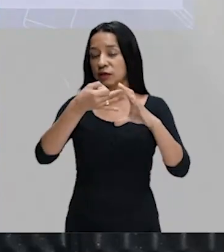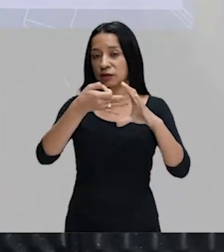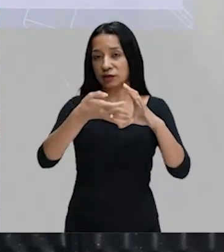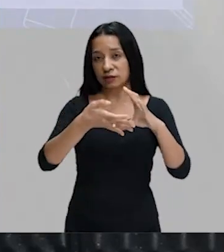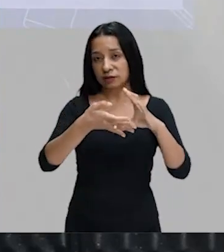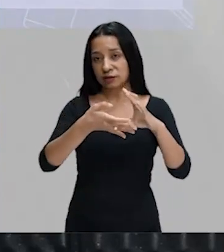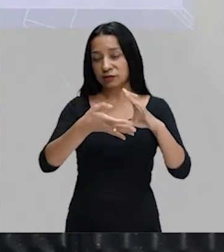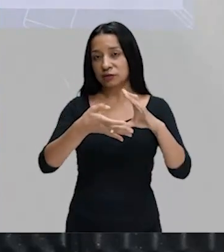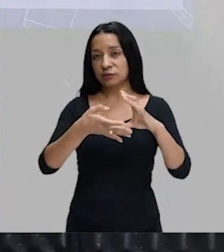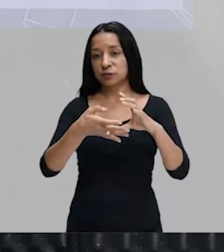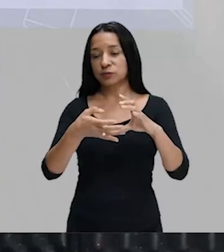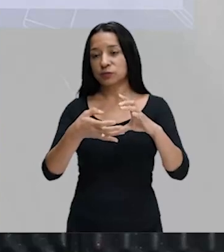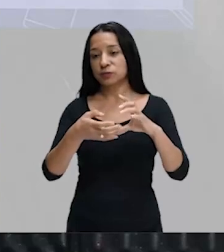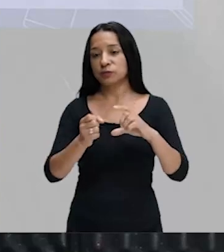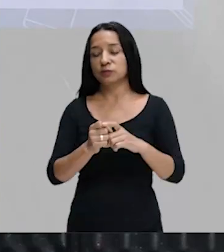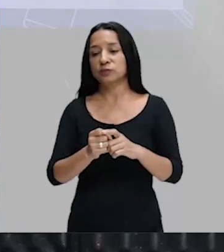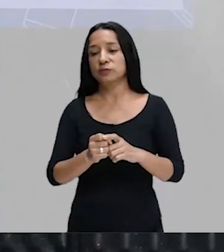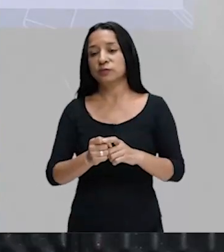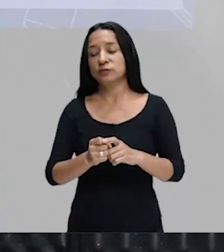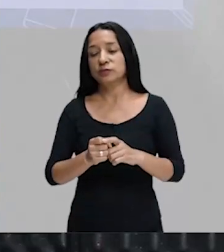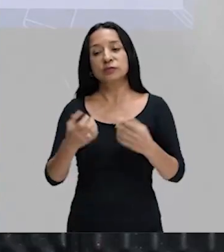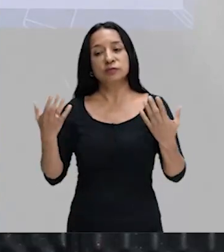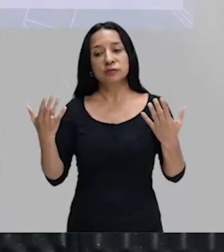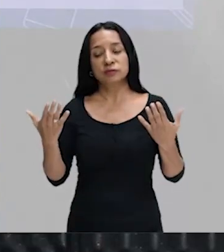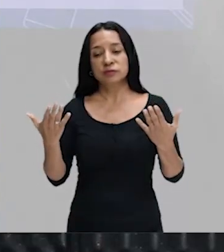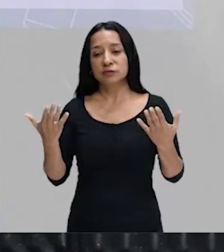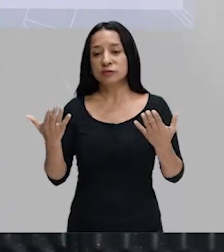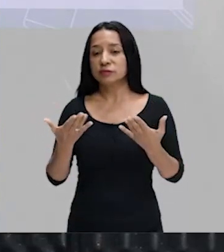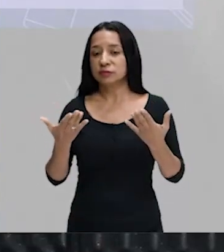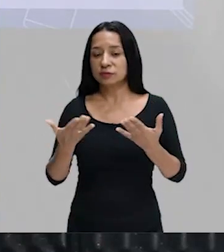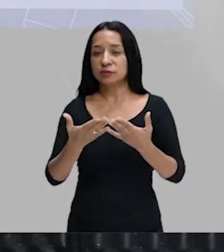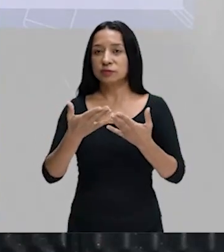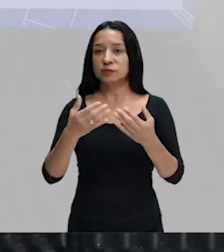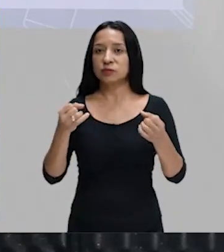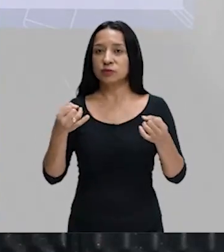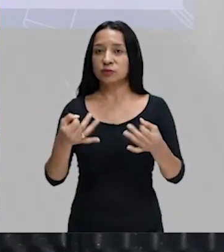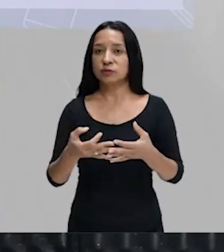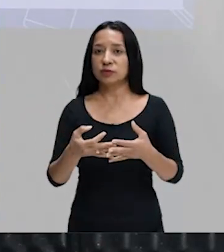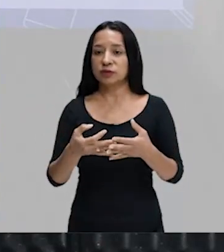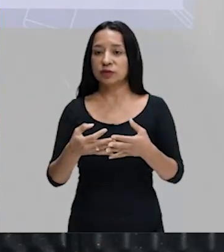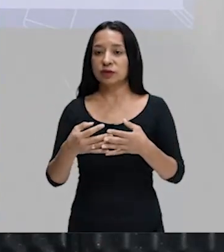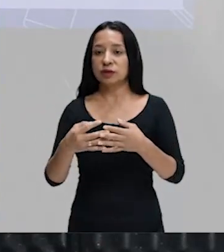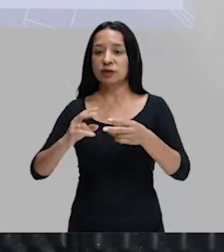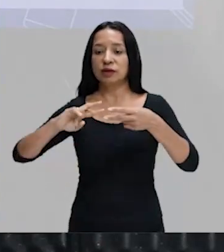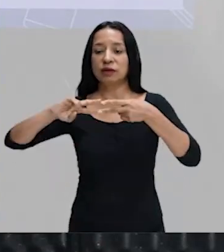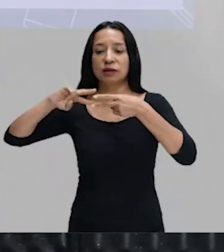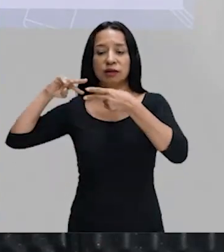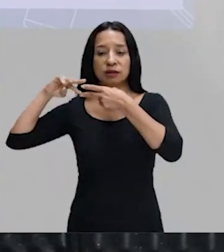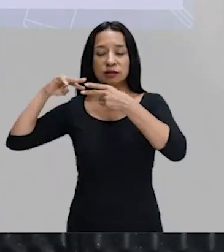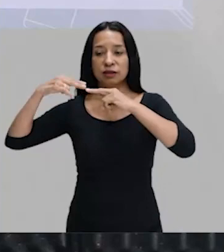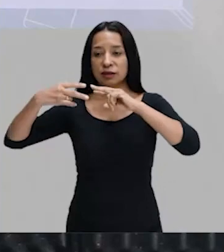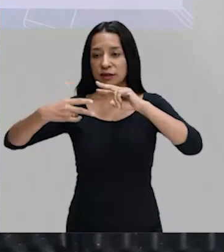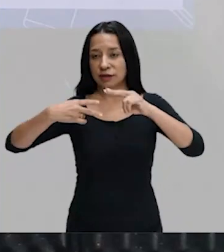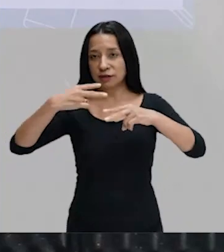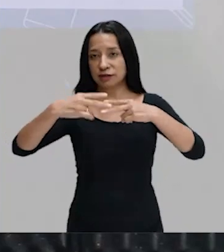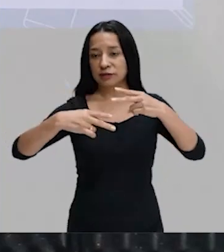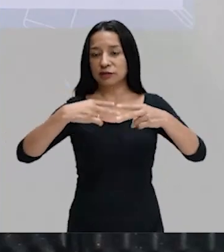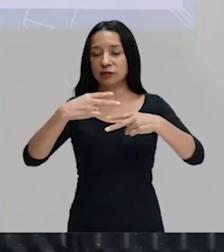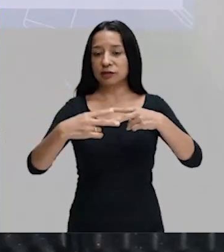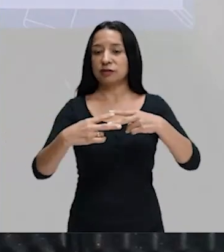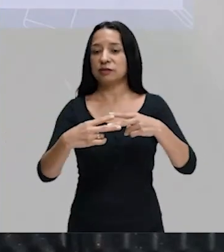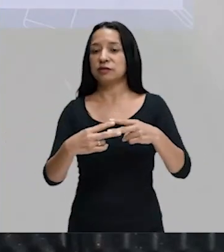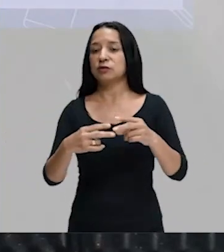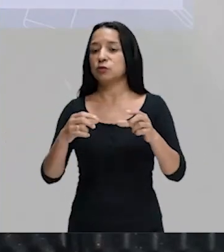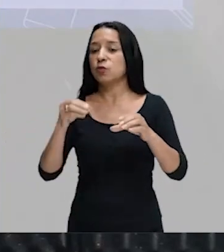características sexuais, ok? E nós vamos falar aqui da herança de genes localizados